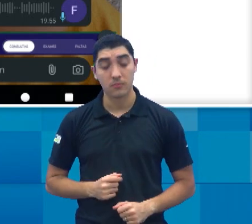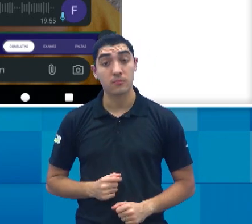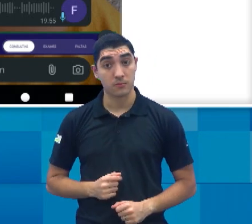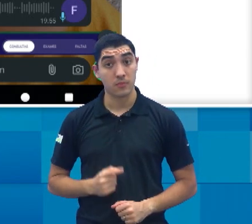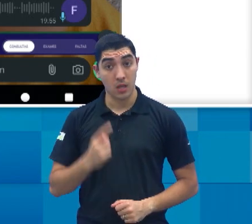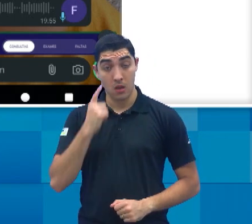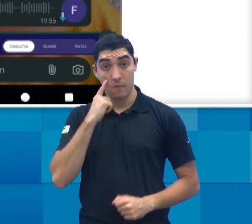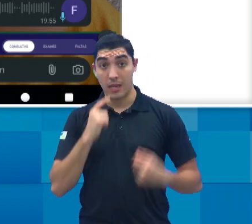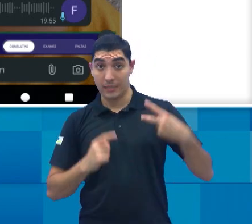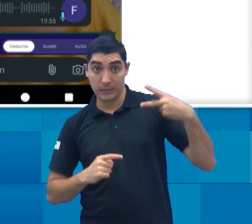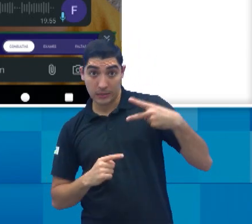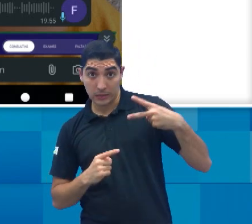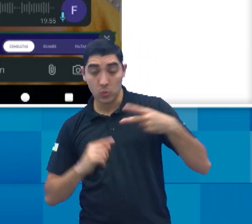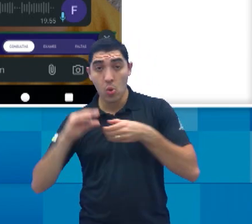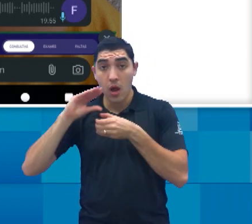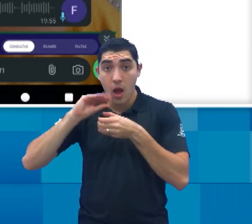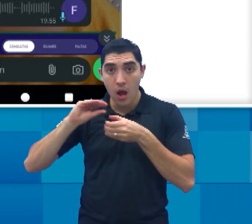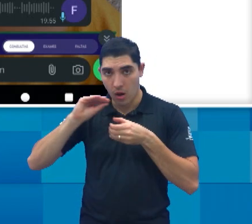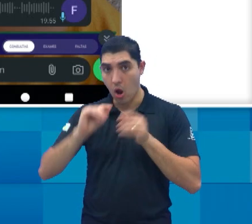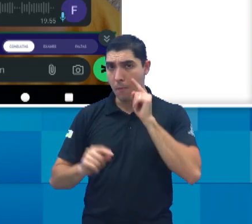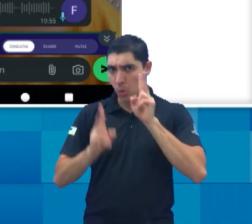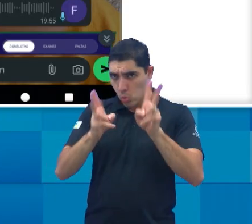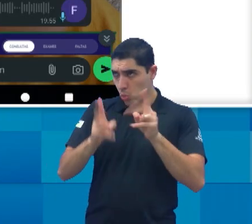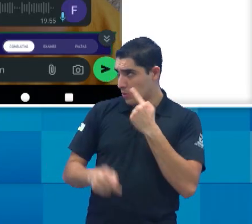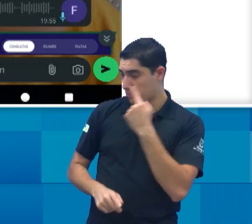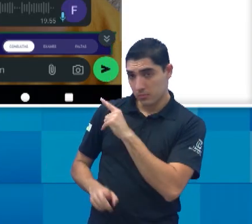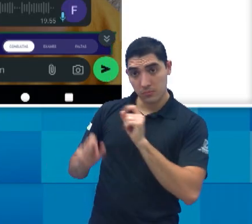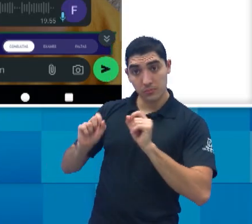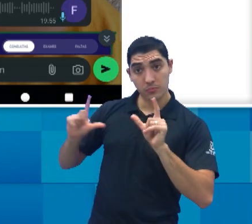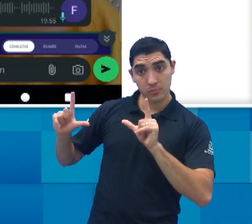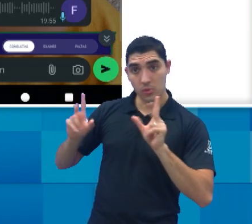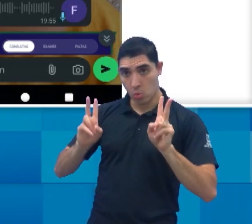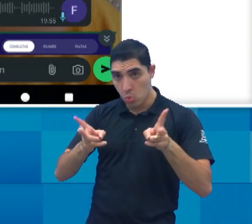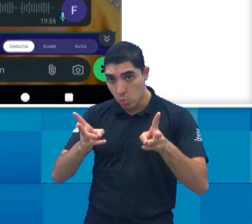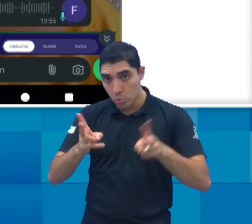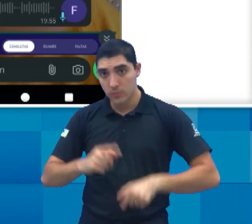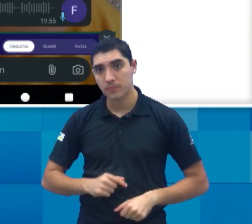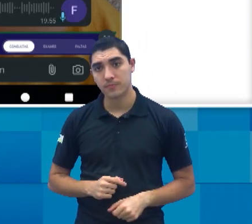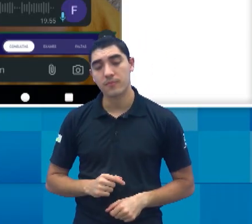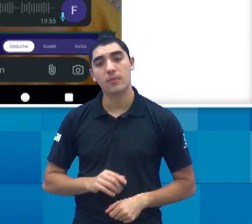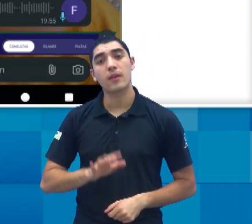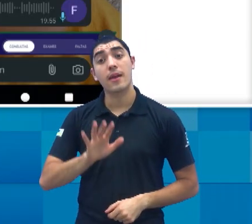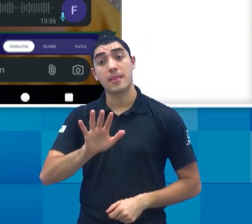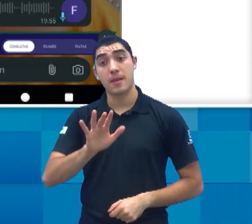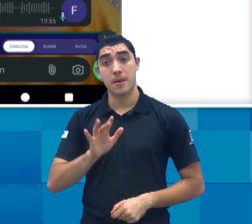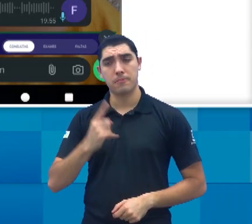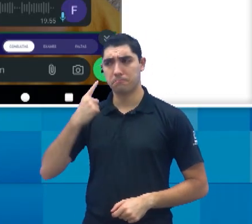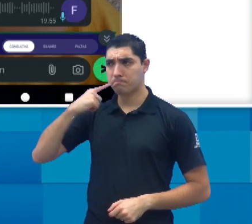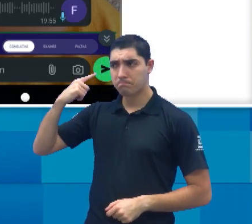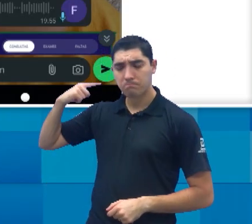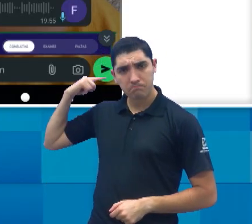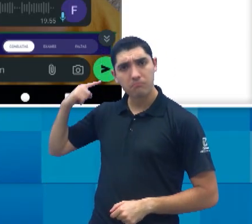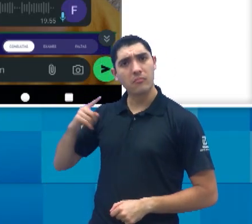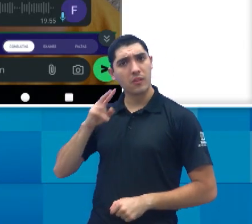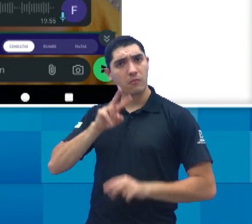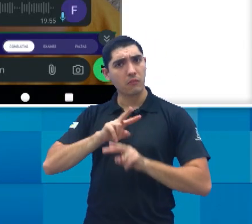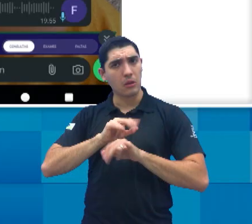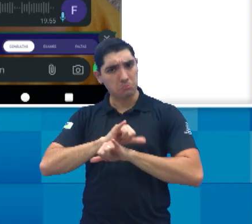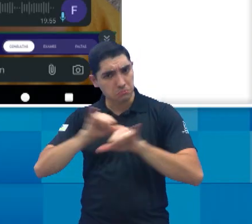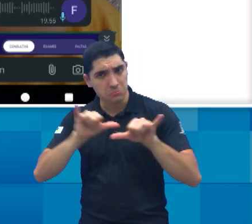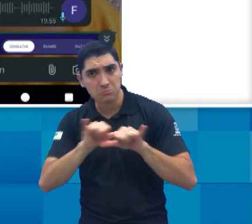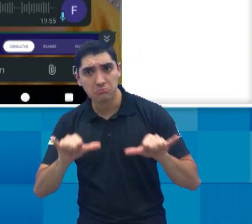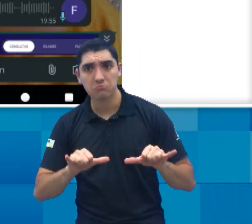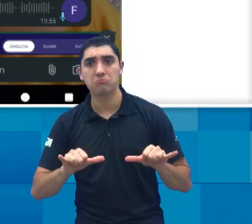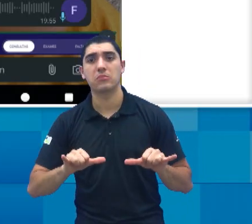a gravidade. Mantenha essa tela para mim. Nós estamos falando aí que recentemente a gente viu matérias na imprensa sobre